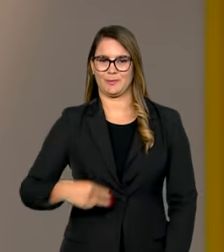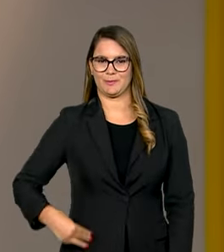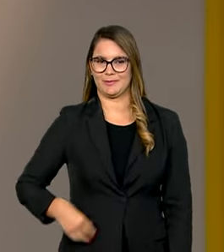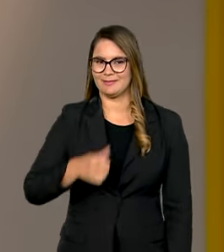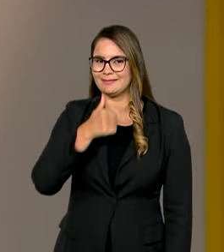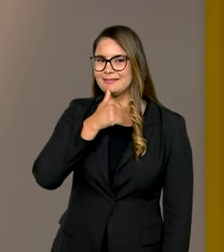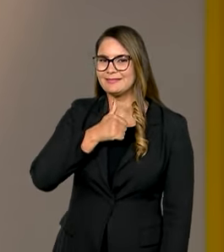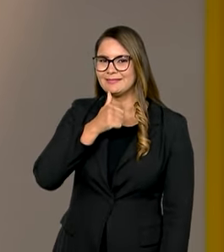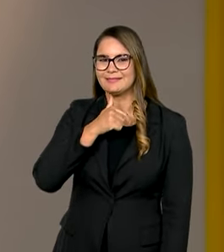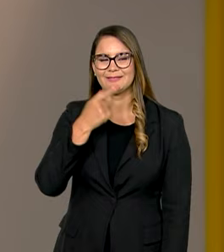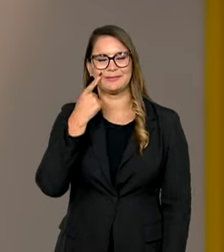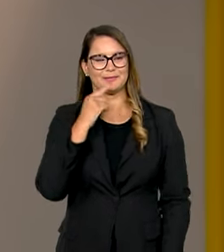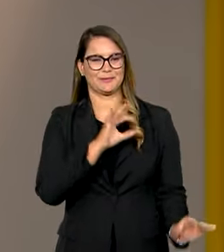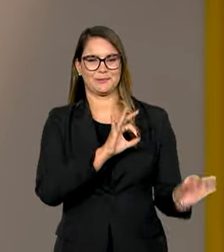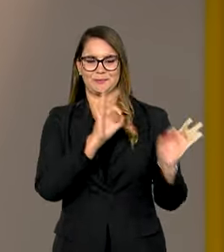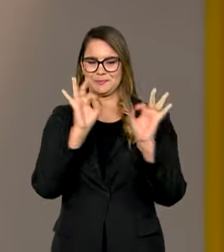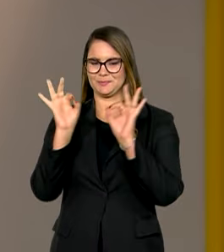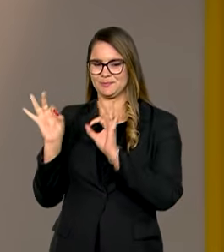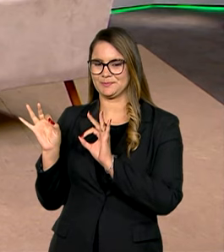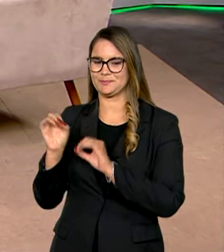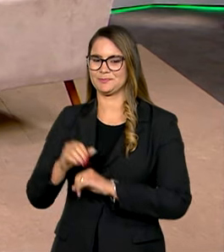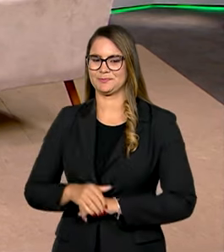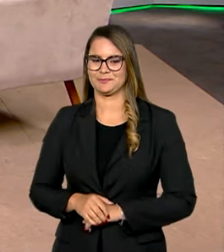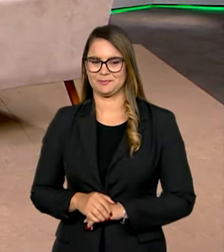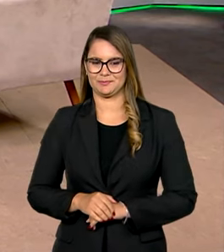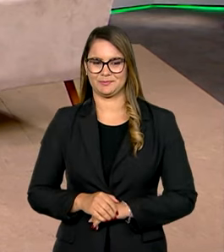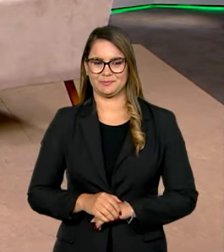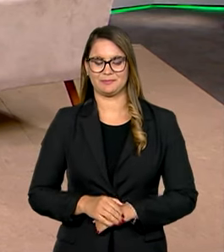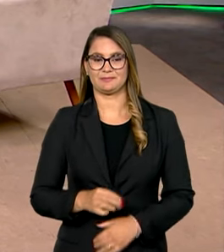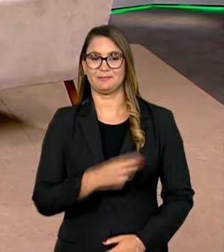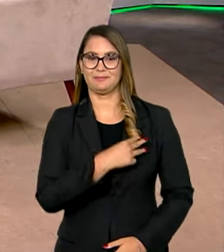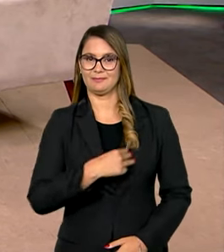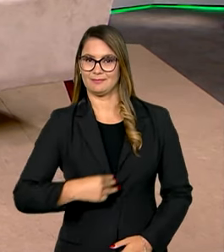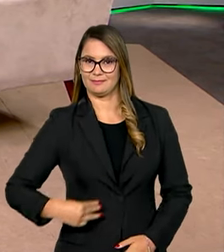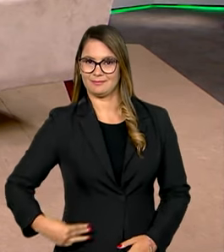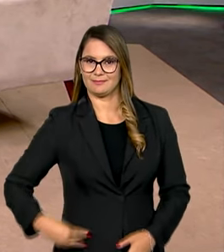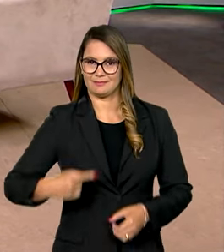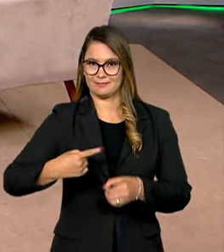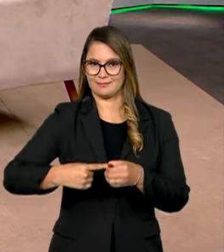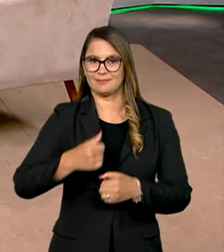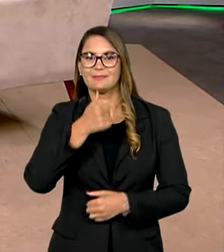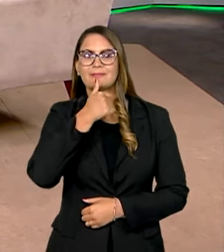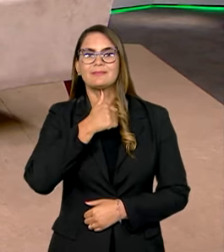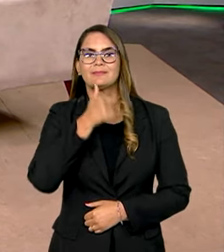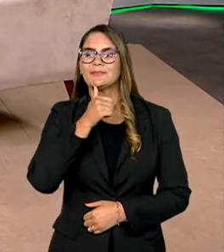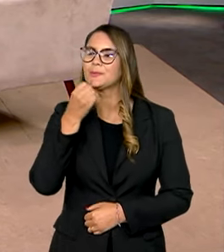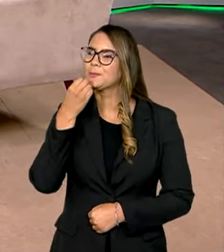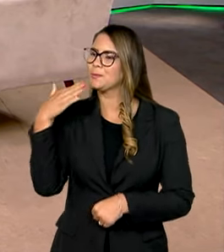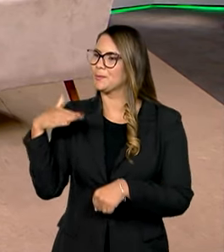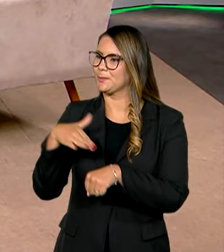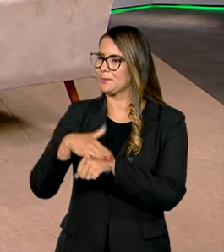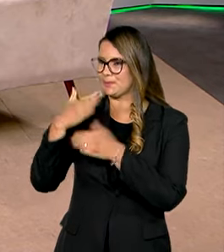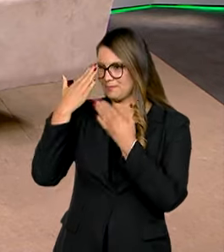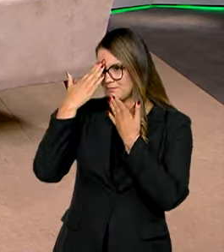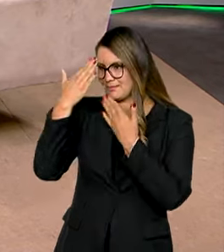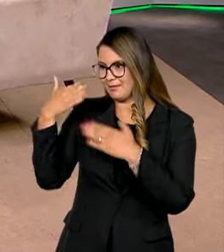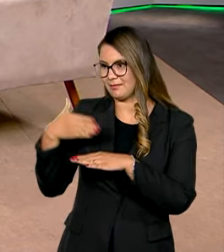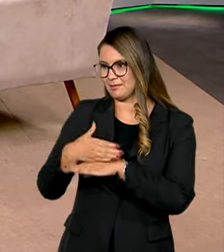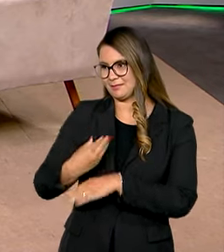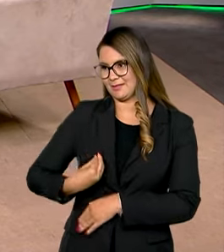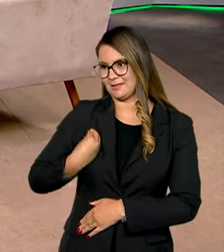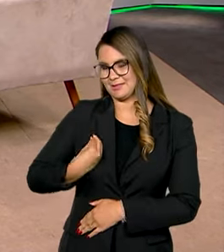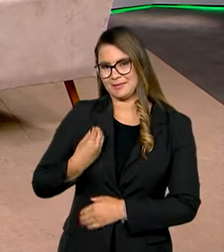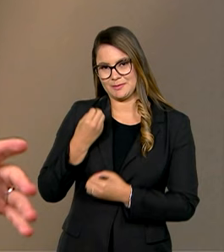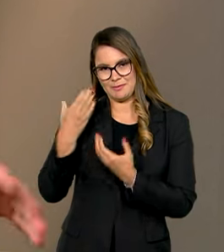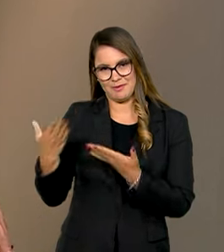Filho. Veja como foi a entrevista. Ministro das Cidades, Jader Filho, boa noite. Muito obrigado pela sua presença aqui no Brasil em Dia. Seja